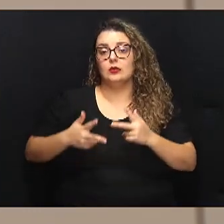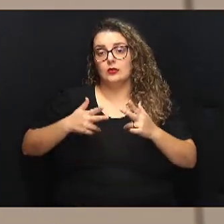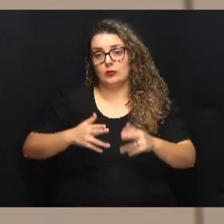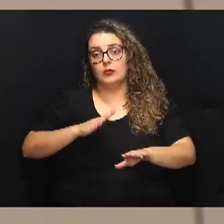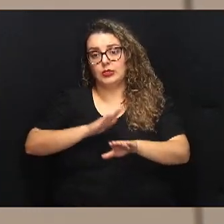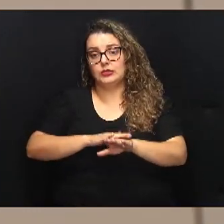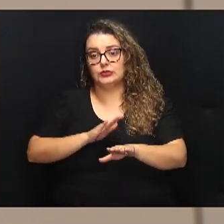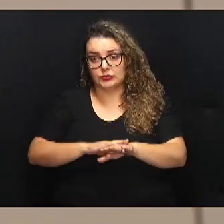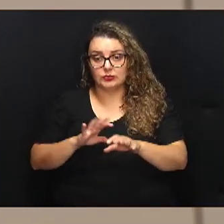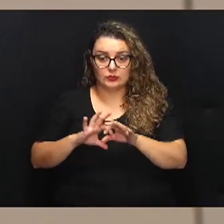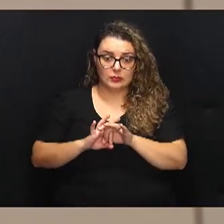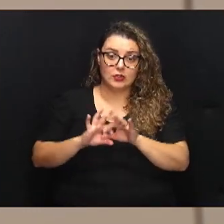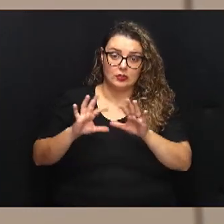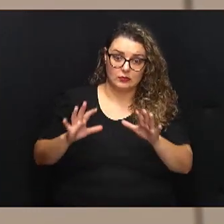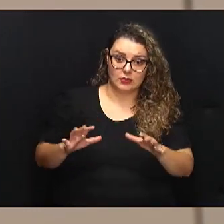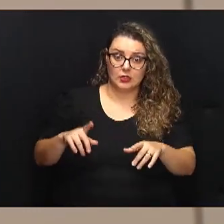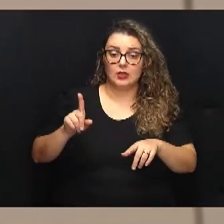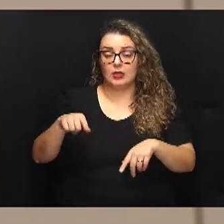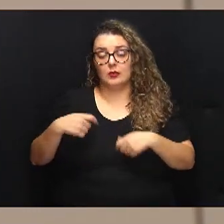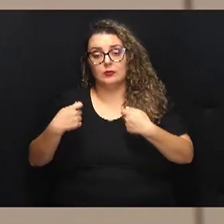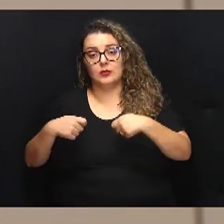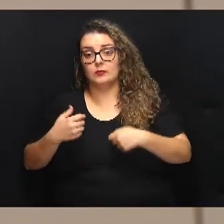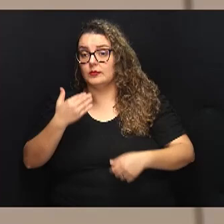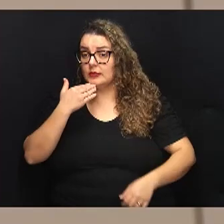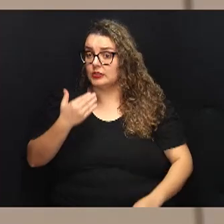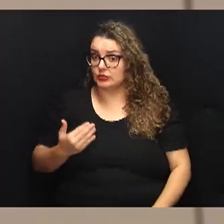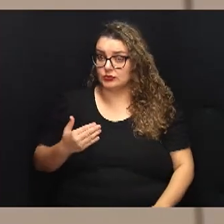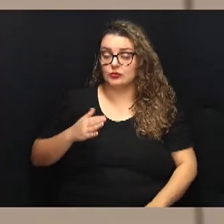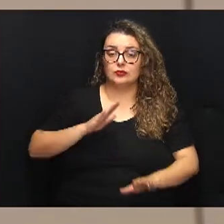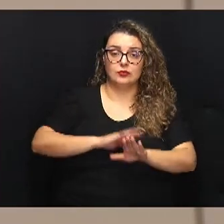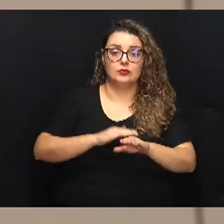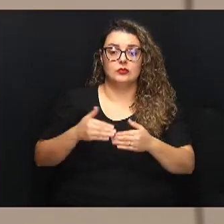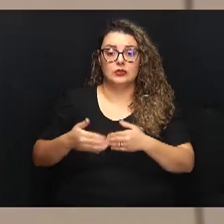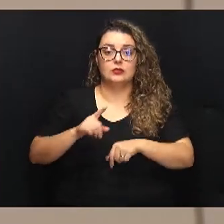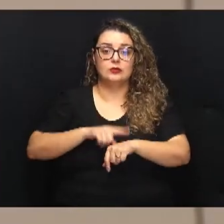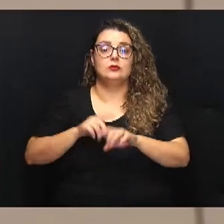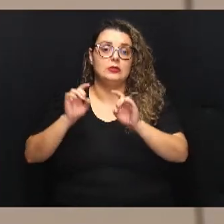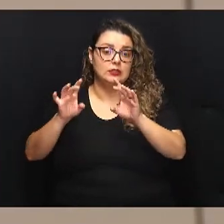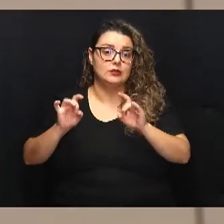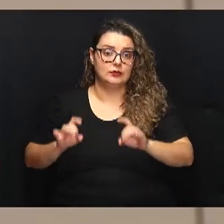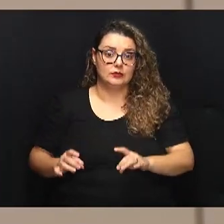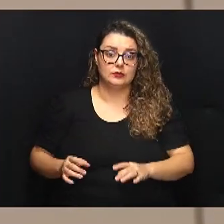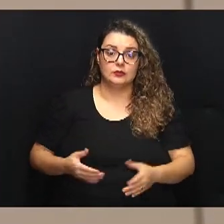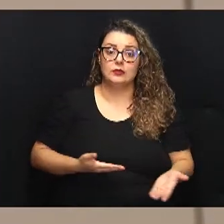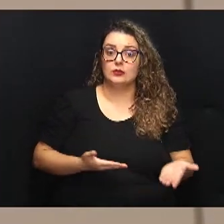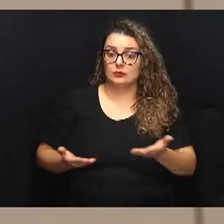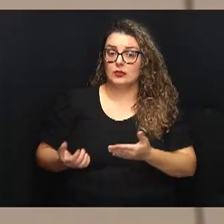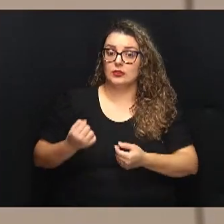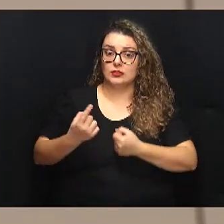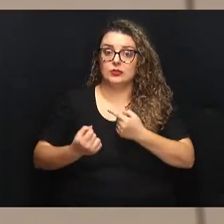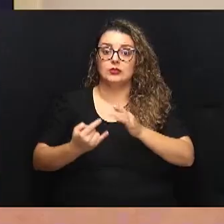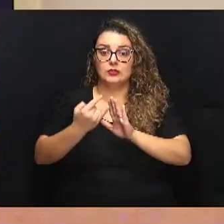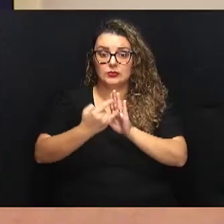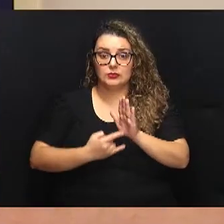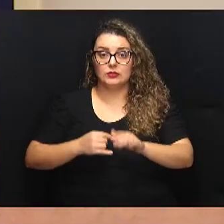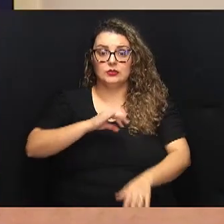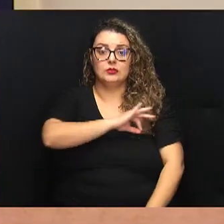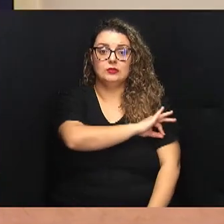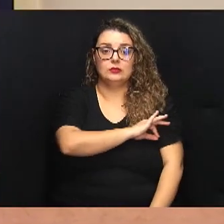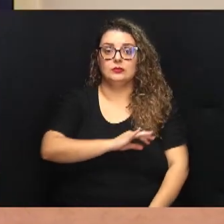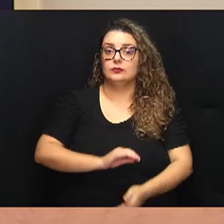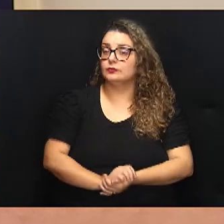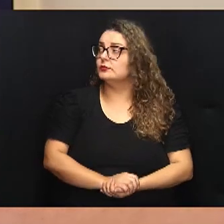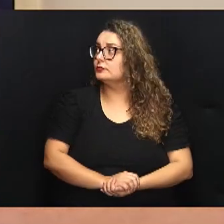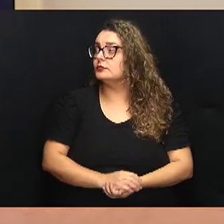atividades permitidas, é necessário solicitar o funcionamento em horário especial e apresentar alguns documentos à prefeitura. Sempre vai ter